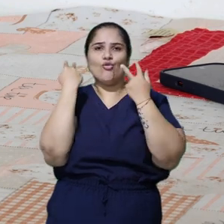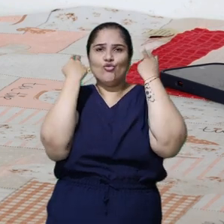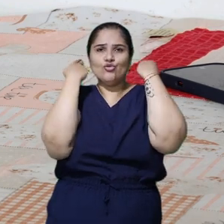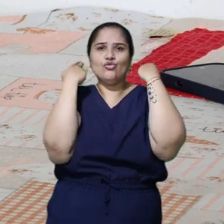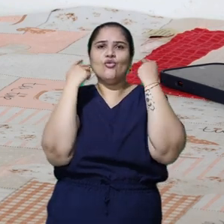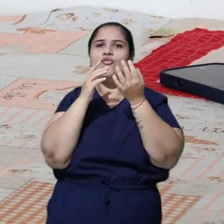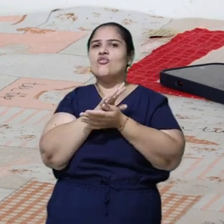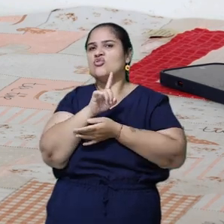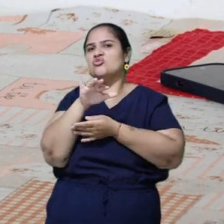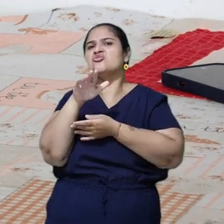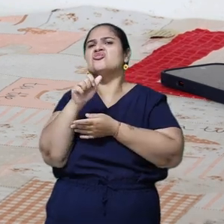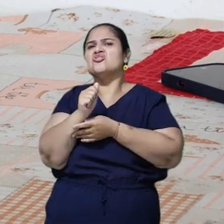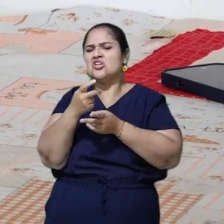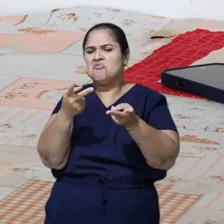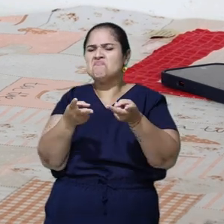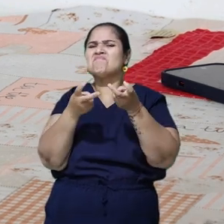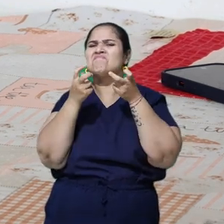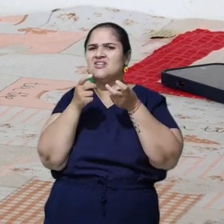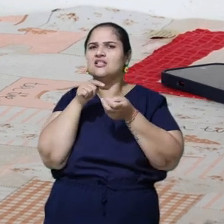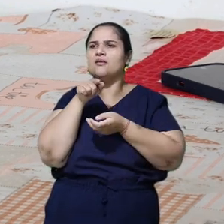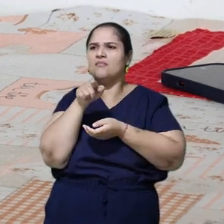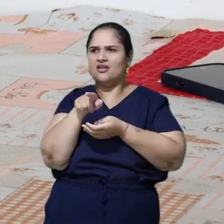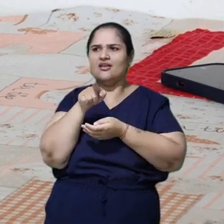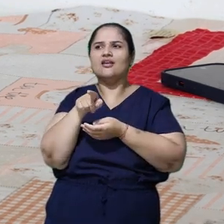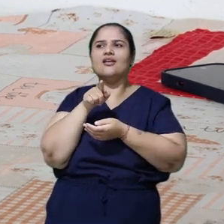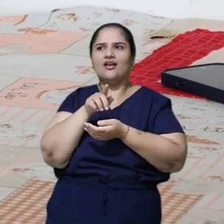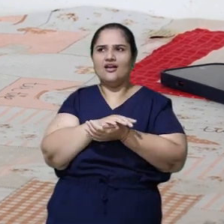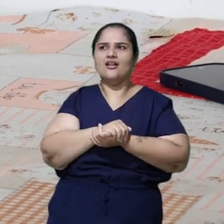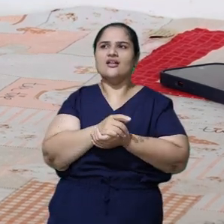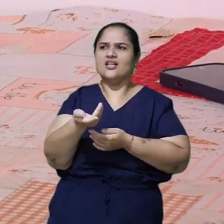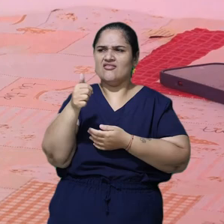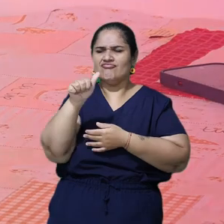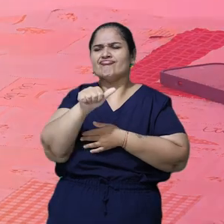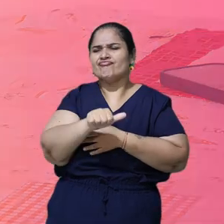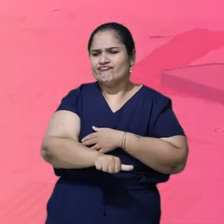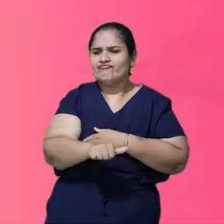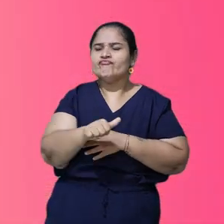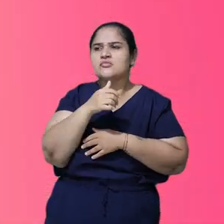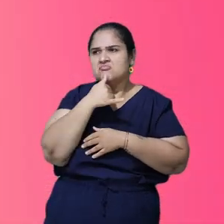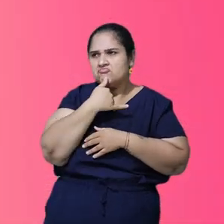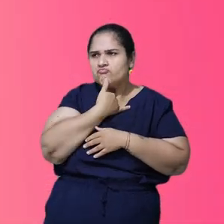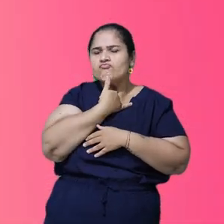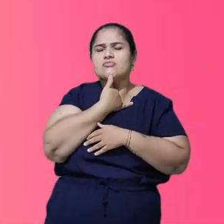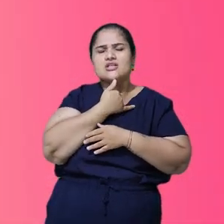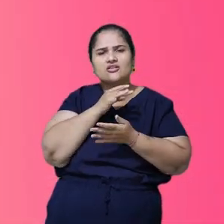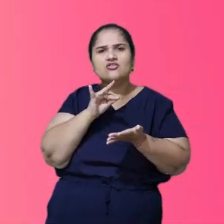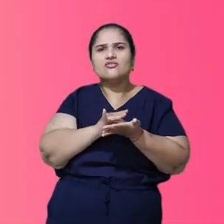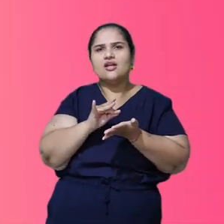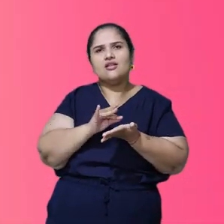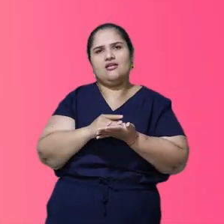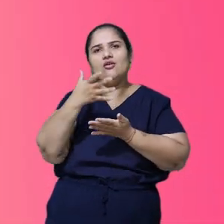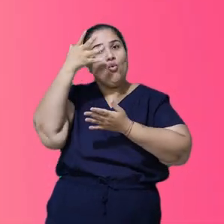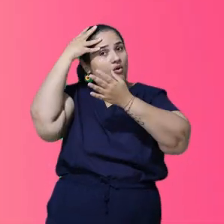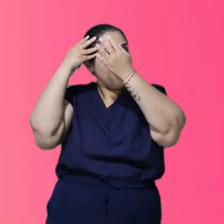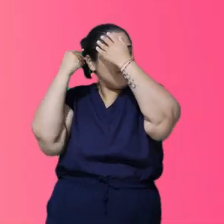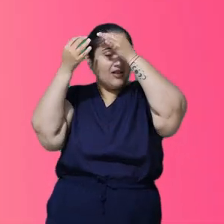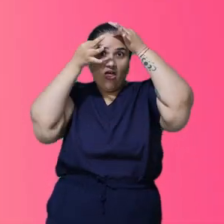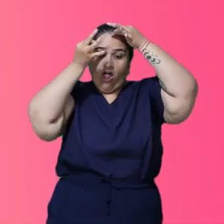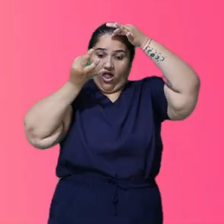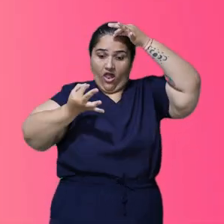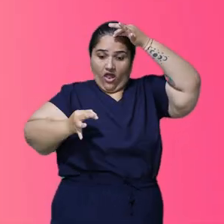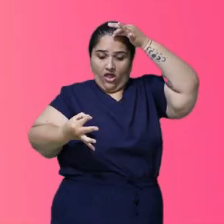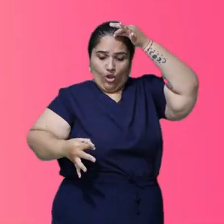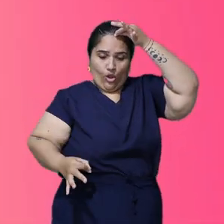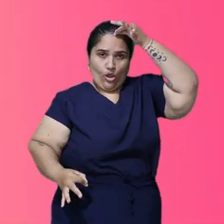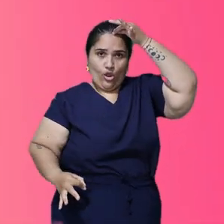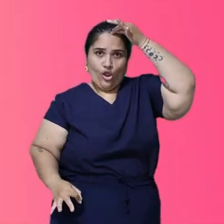ela mais assim, um pouquinho mais pra baixo. O cabelo da minha irmã era gigantesco, a Nayara era